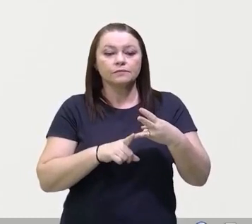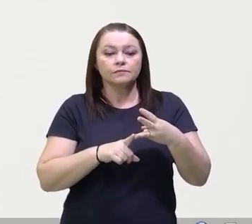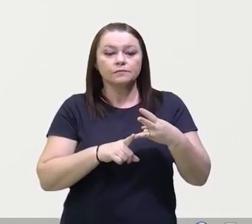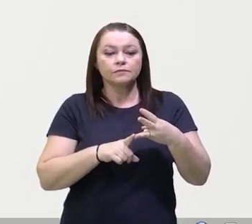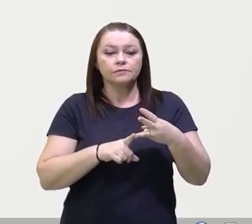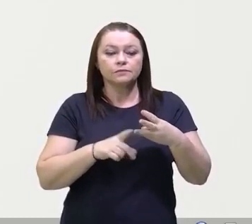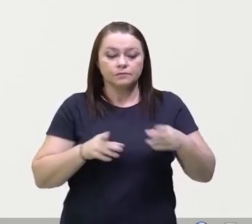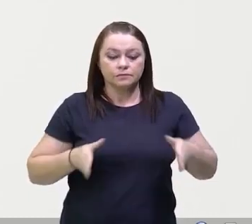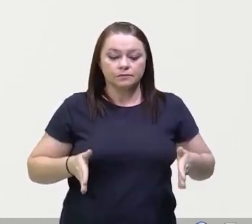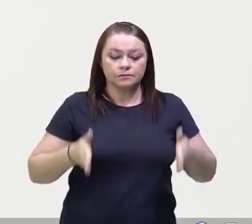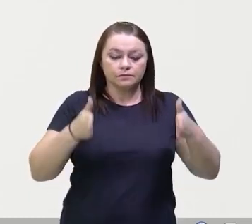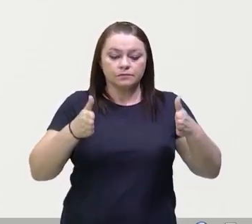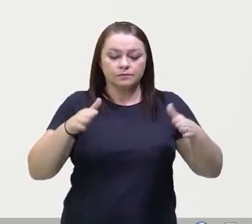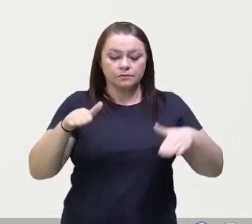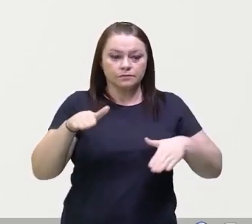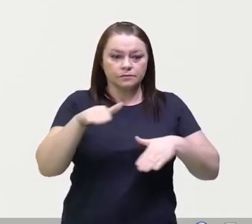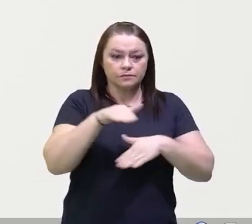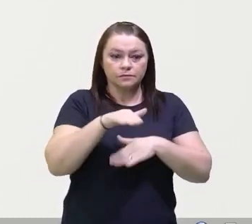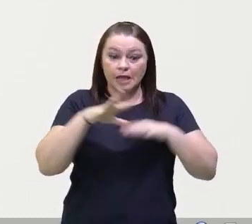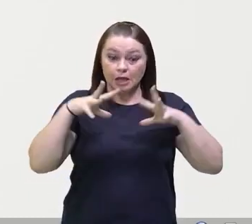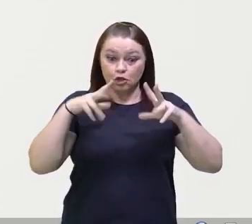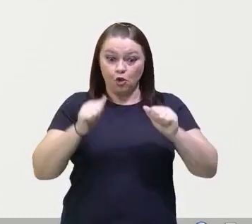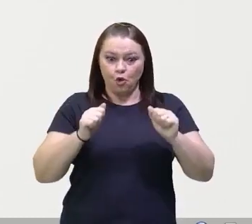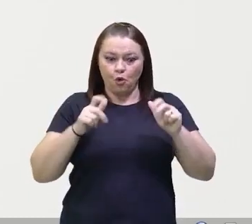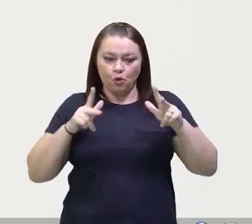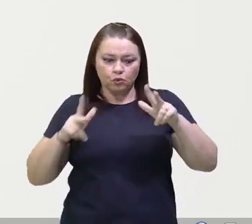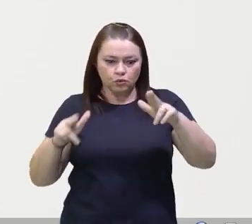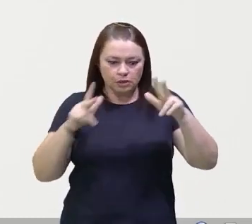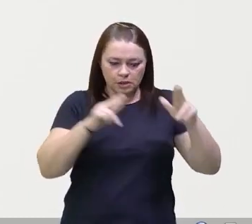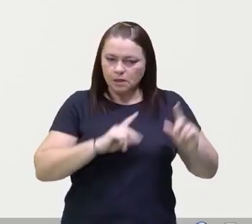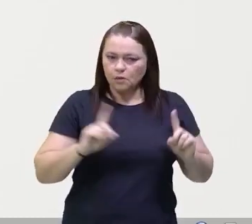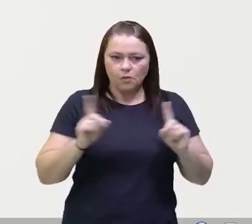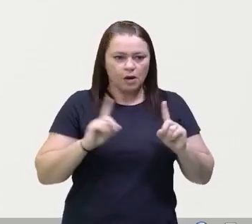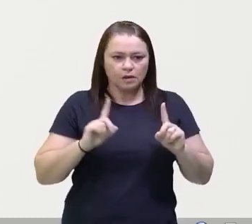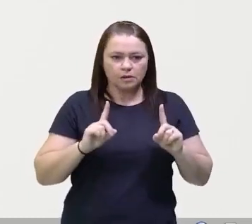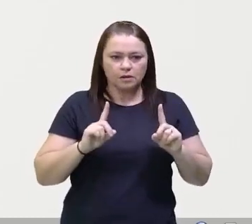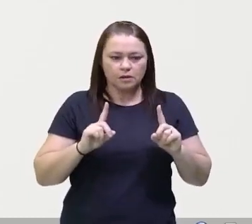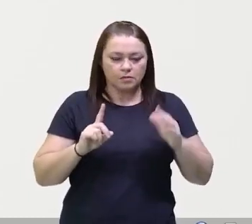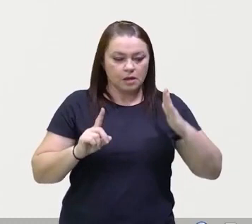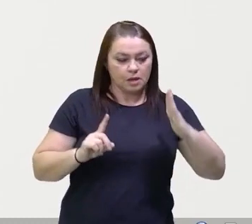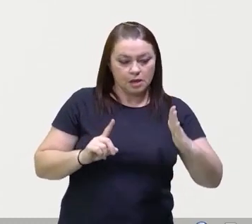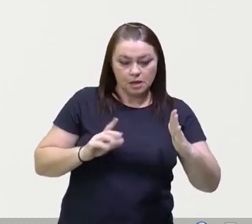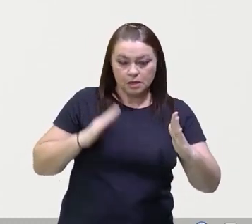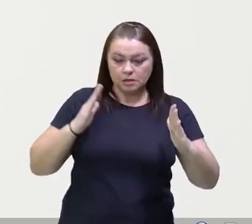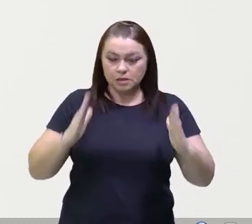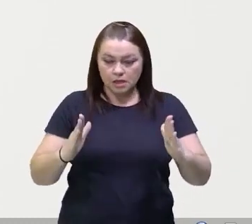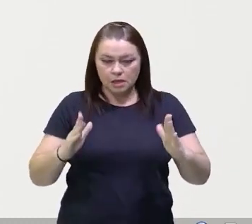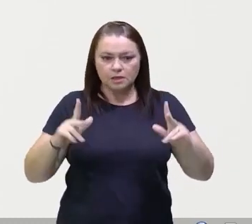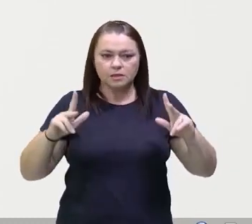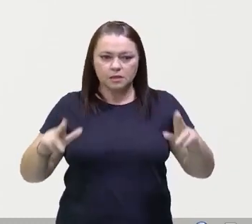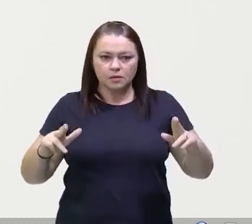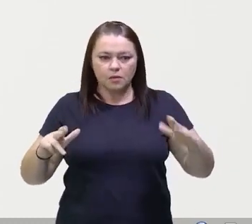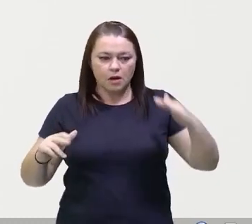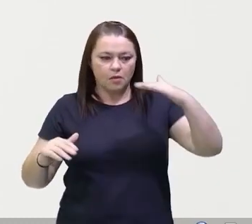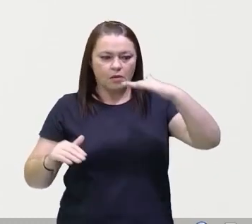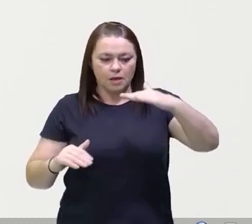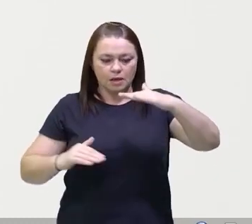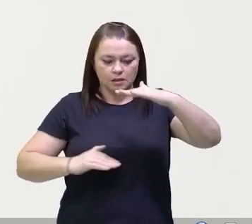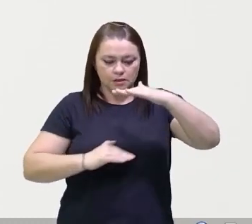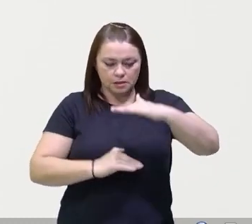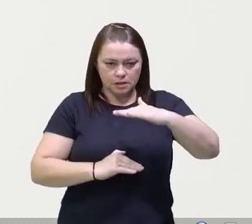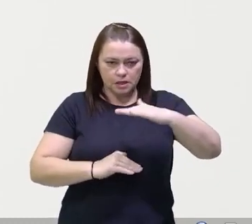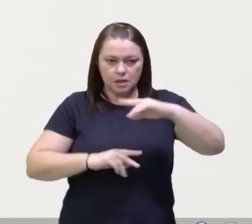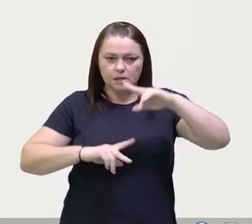Não confunda isso com todos os lados iguais. Observe, lados opostos, não lados iguais, todos,